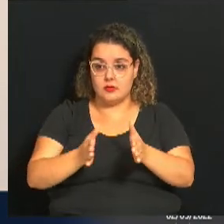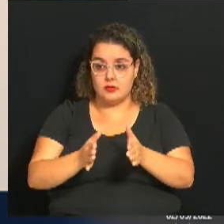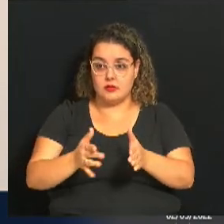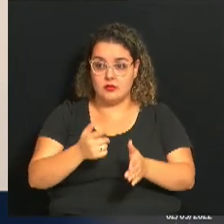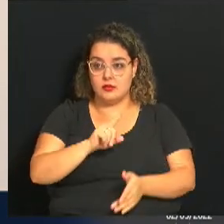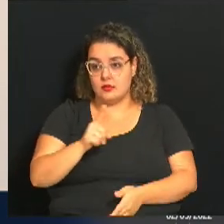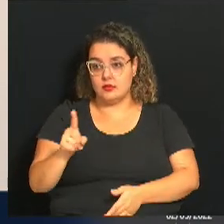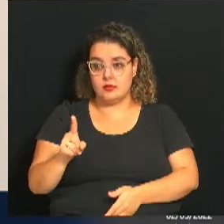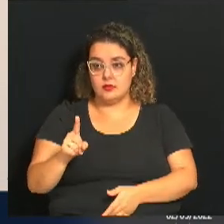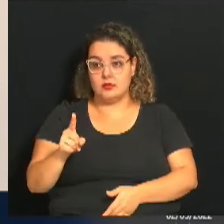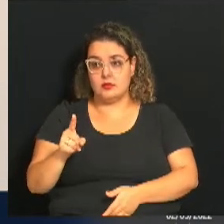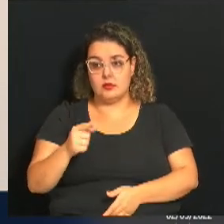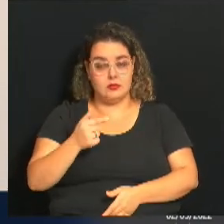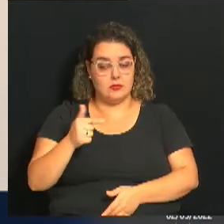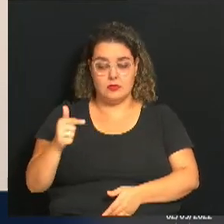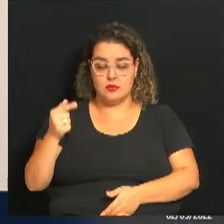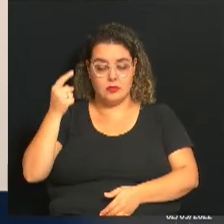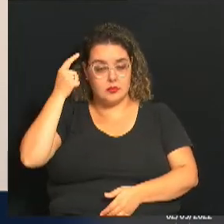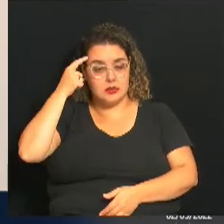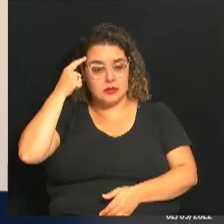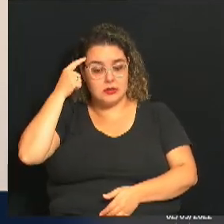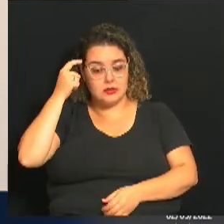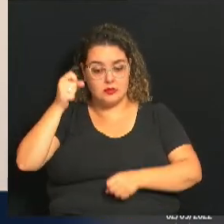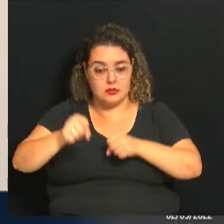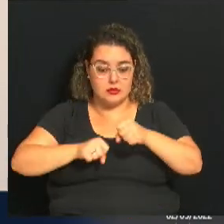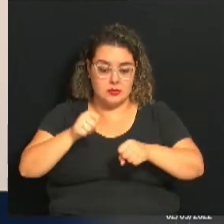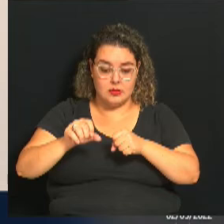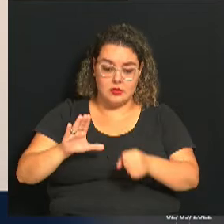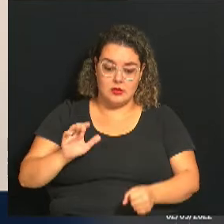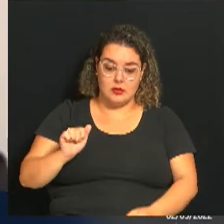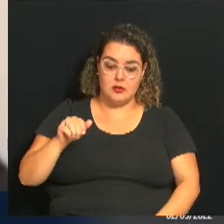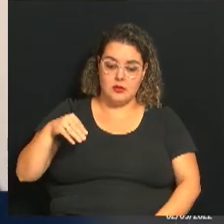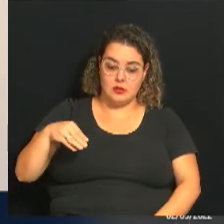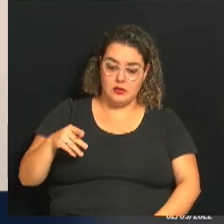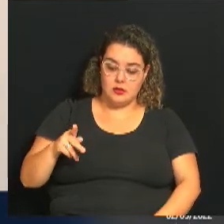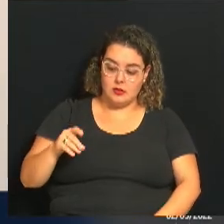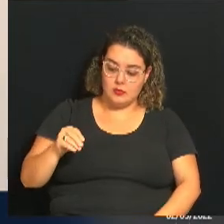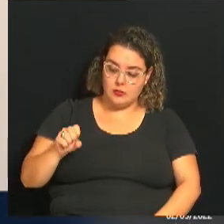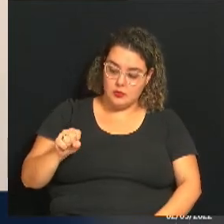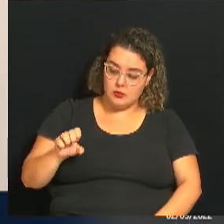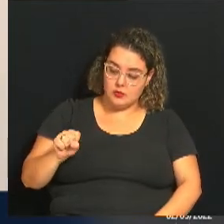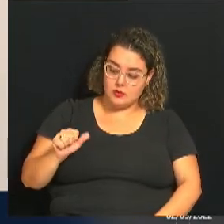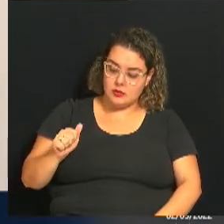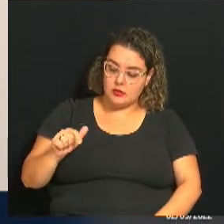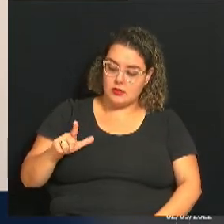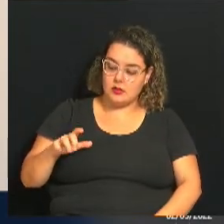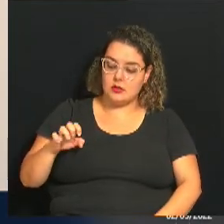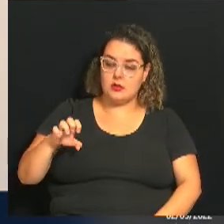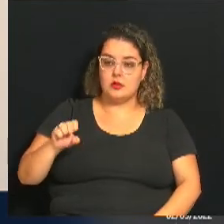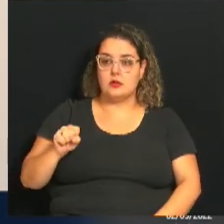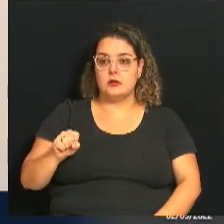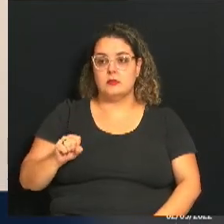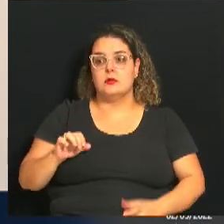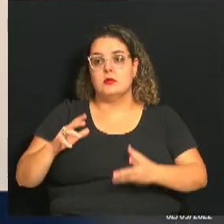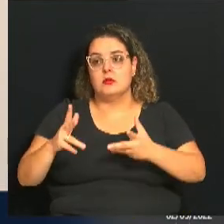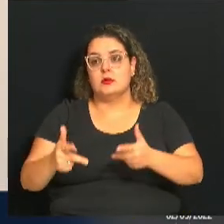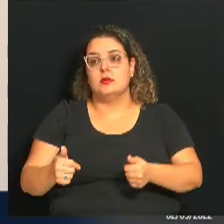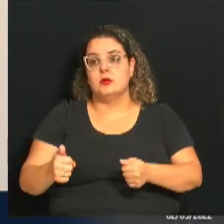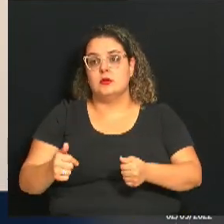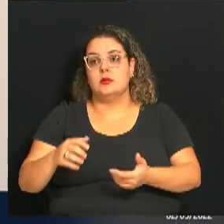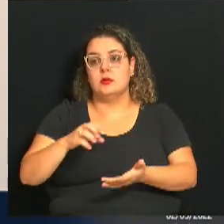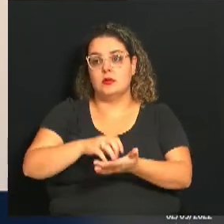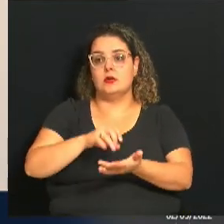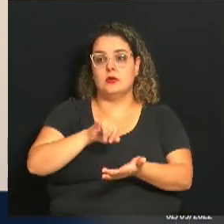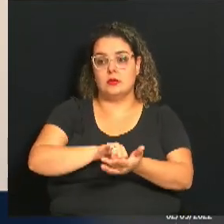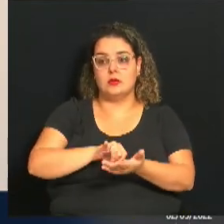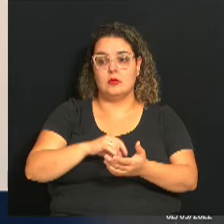a questão das ciclovias na Campos Sales, e aí a gente já propôs estender isso para todo o centro, né? É uma preocupação que a INDEC